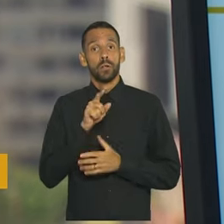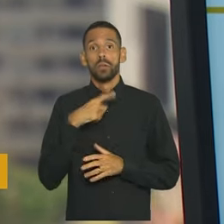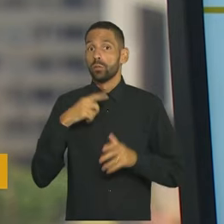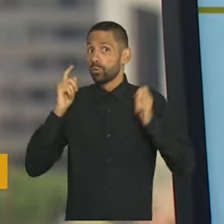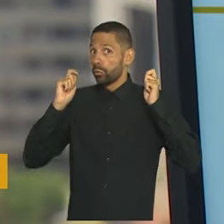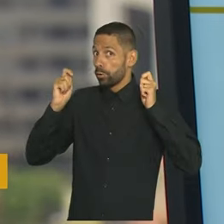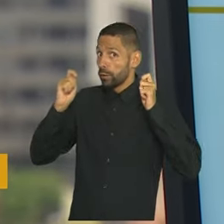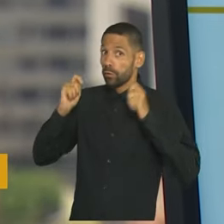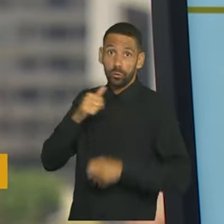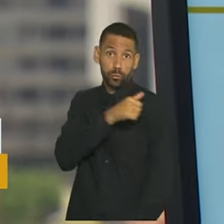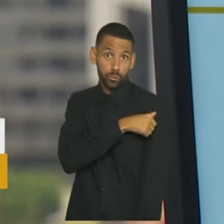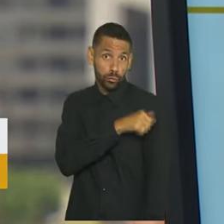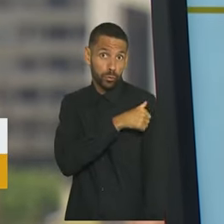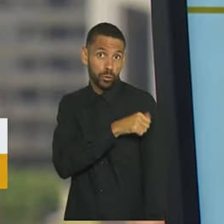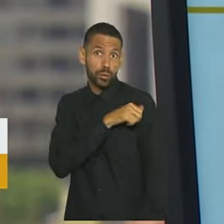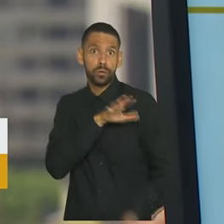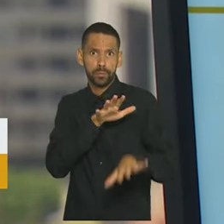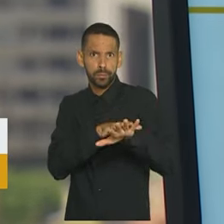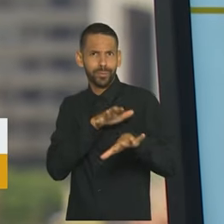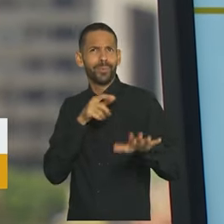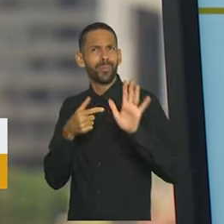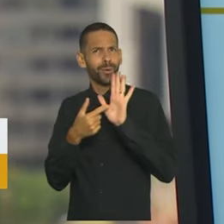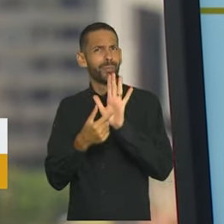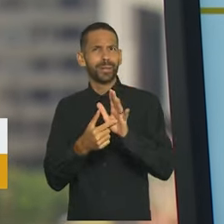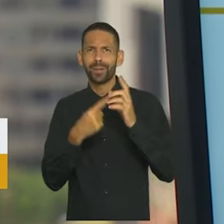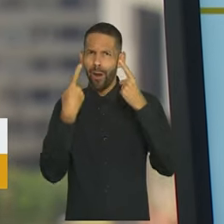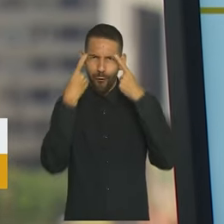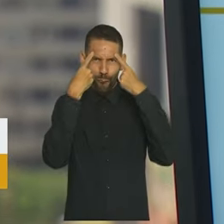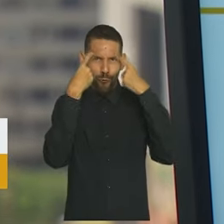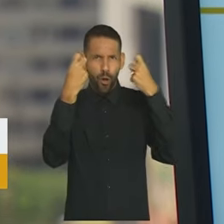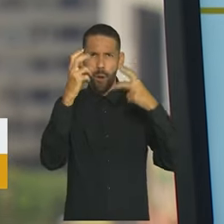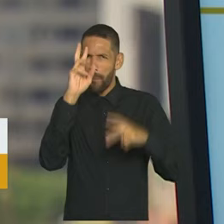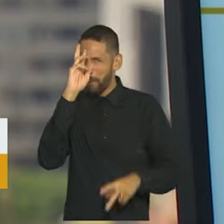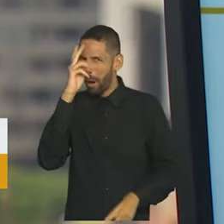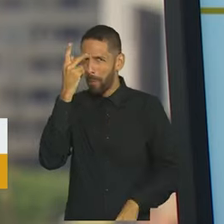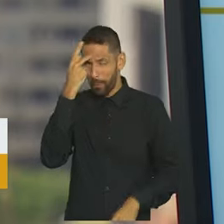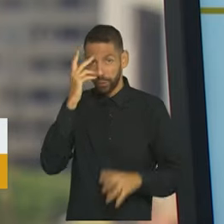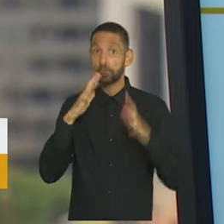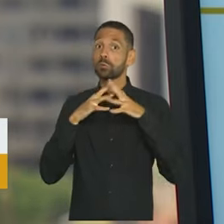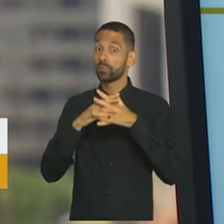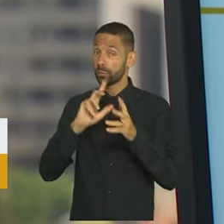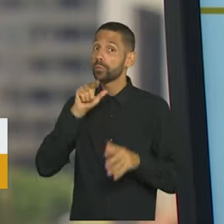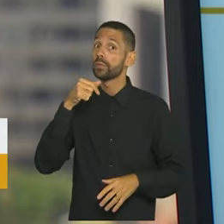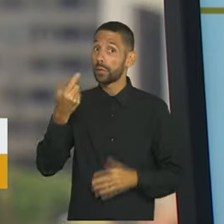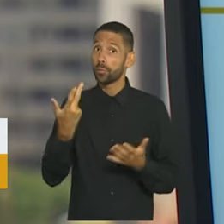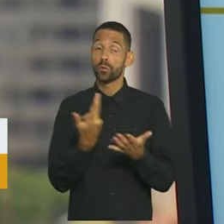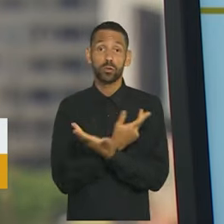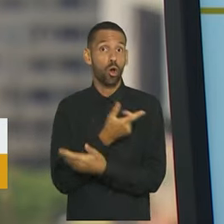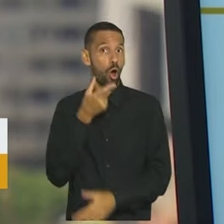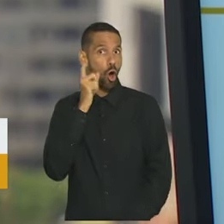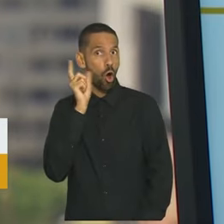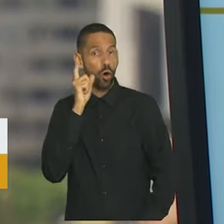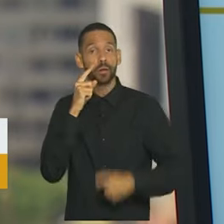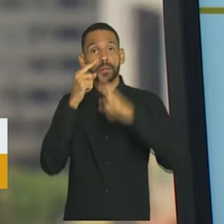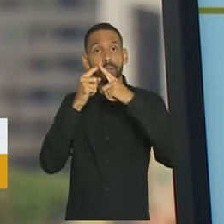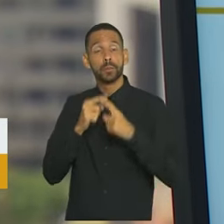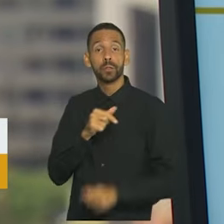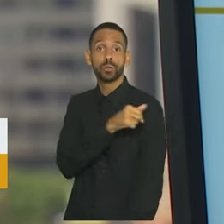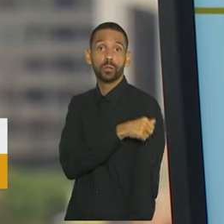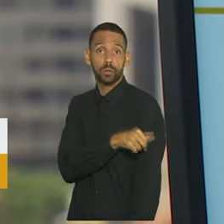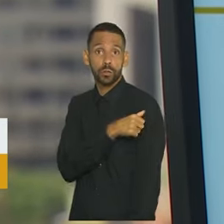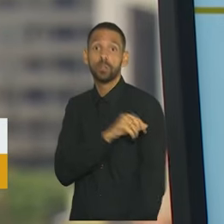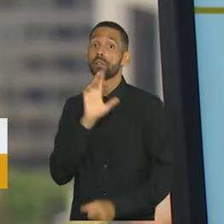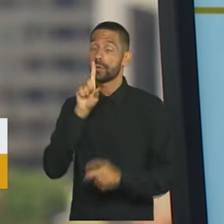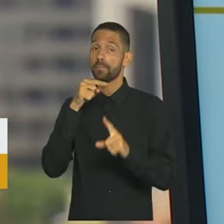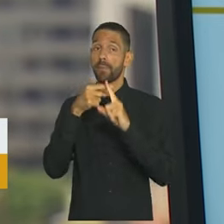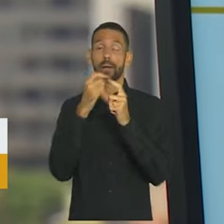Torcedores de times cariocas protagonizaram cenas de violência e provocaram confusão após os jogos de ontem pelo Campeonato Carioca e